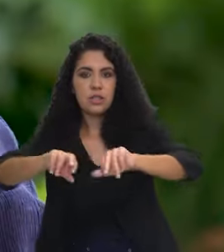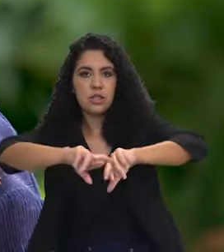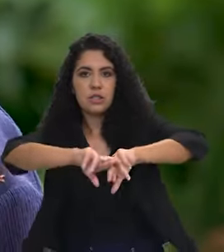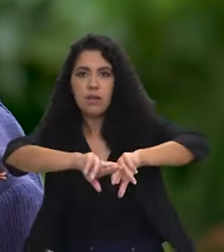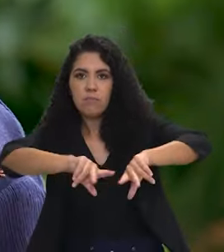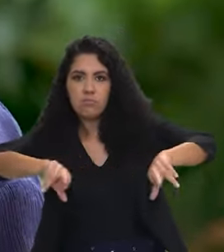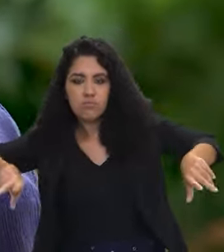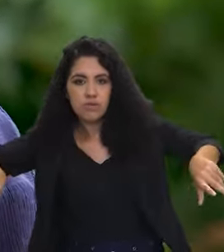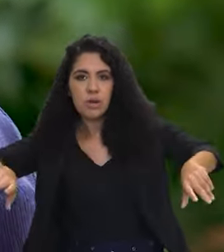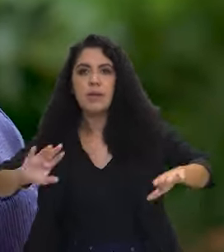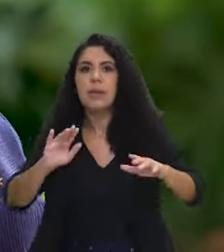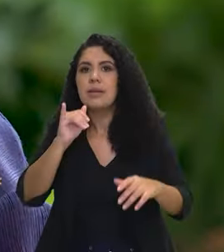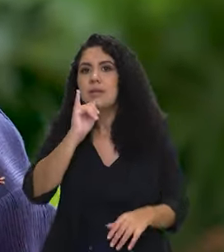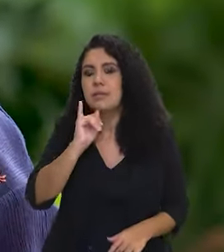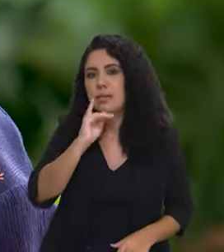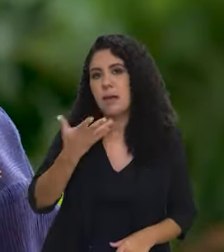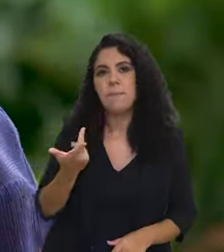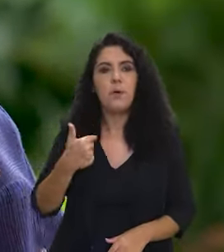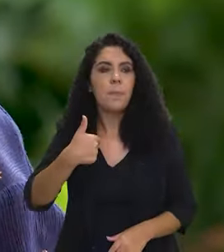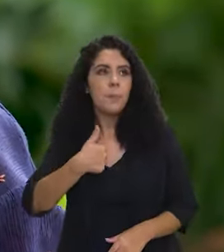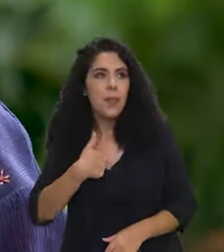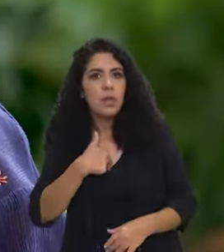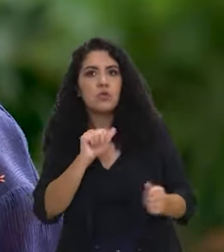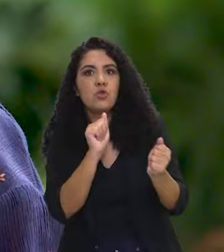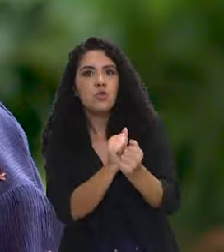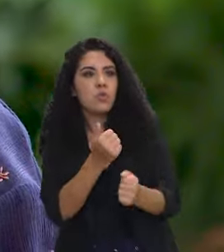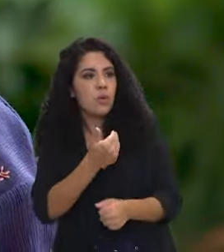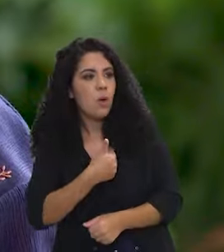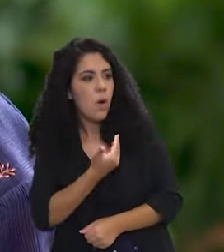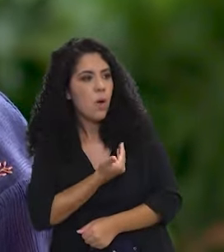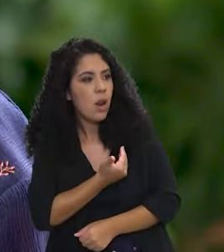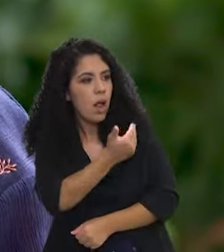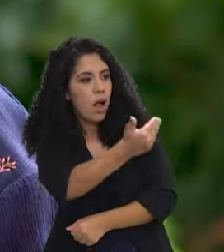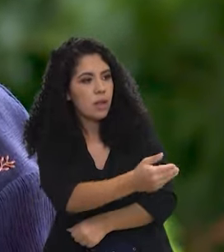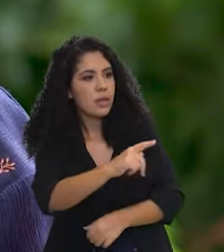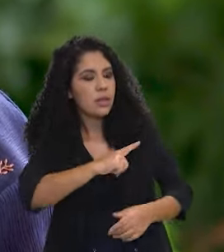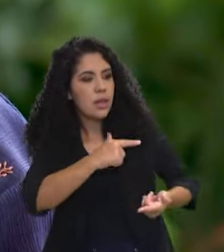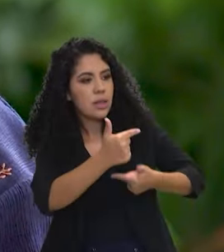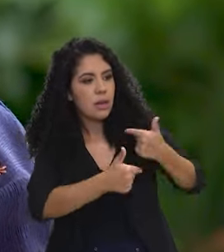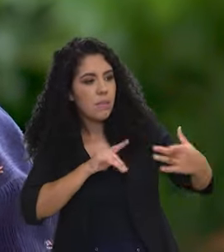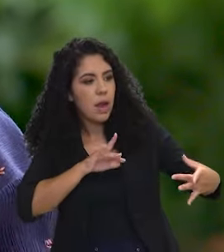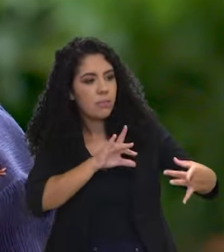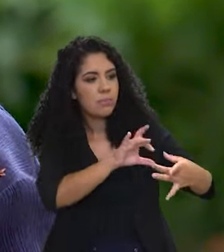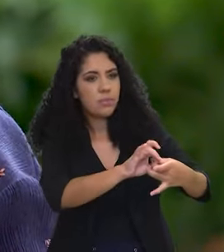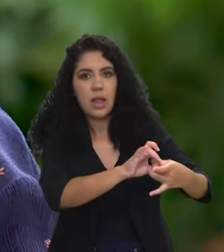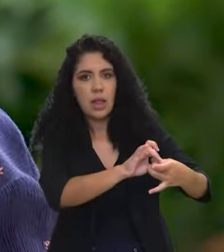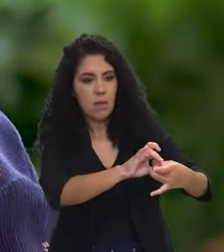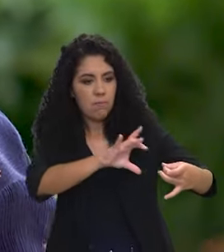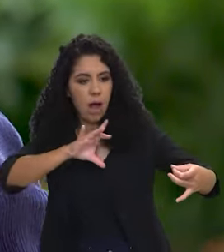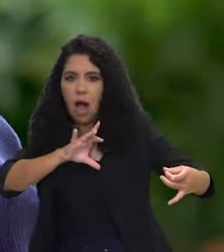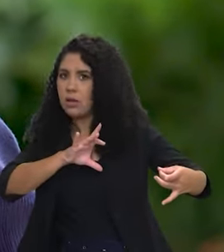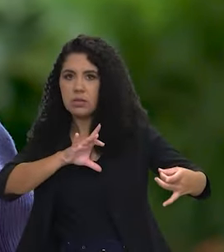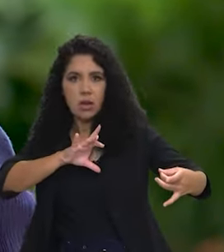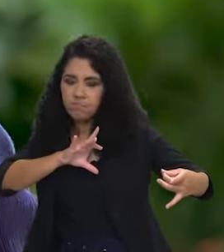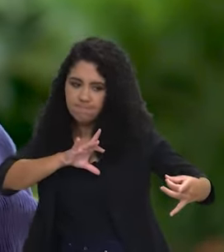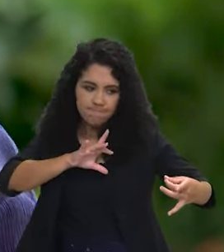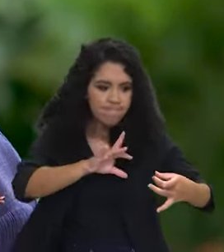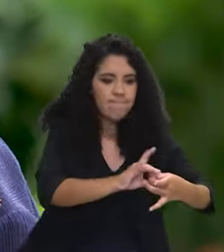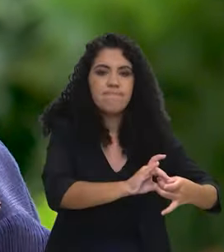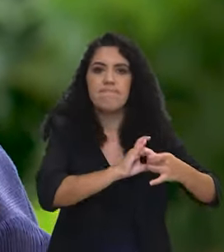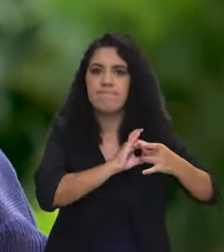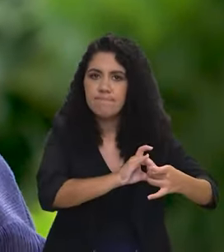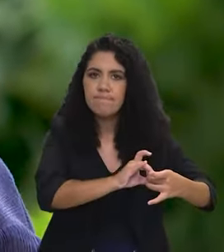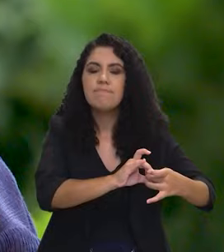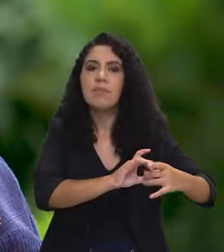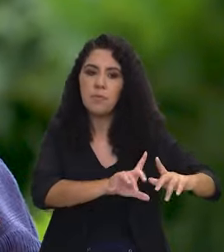muito conjuntamente com o meu colega que chefia a área de participação social e diversidade. Hoje, a gente não separa as consultas